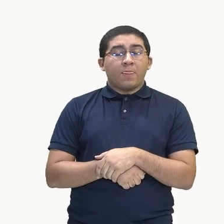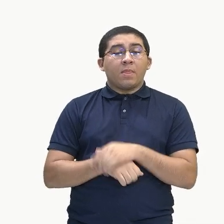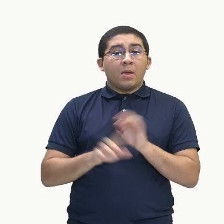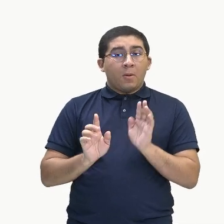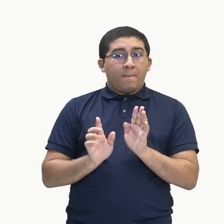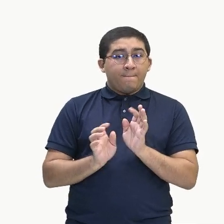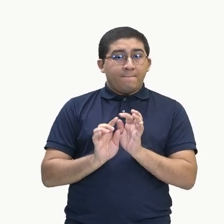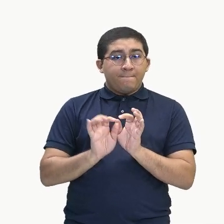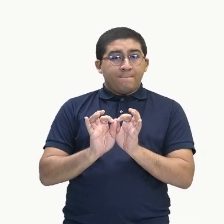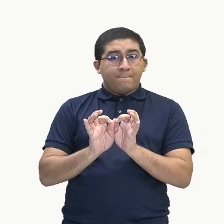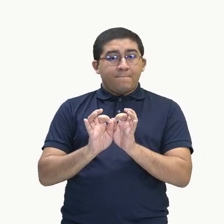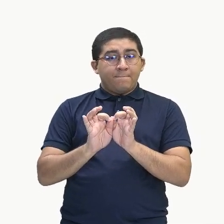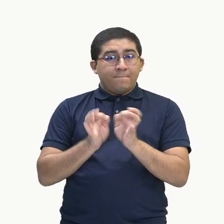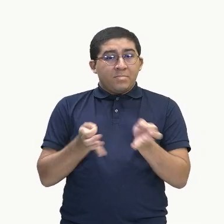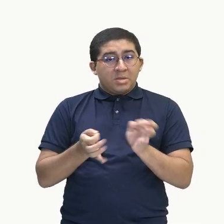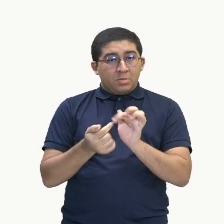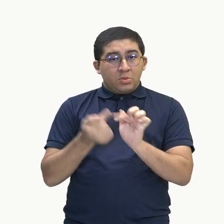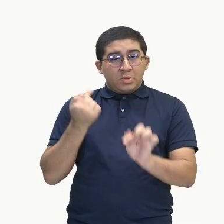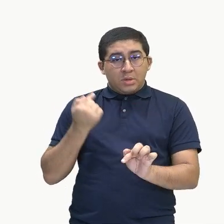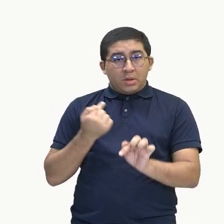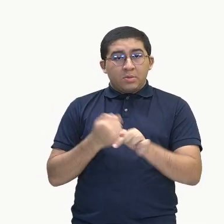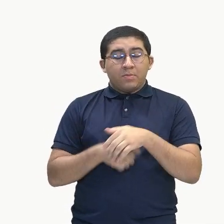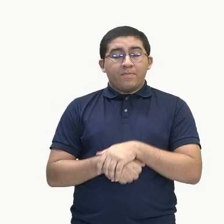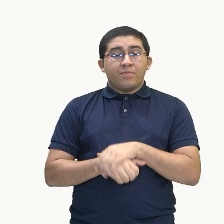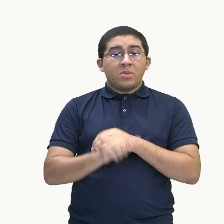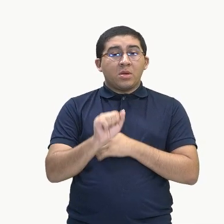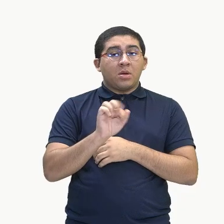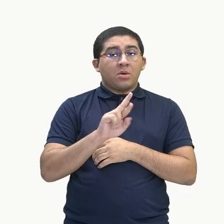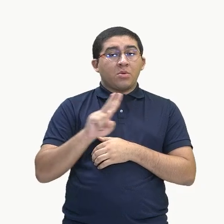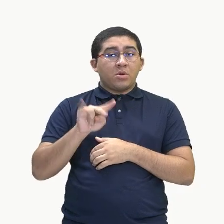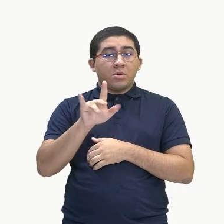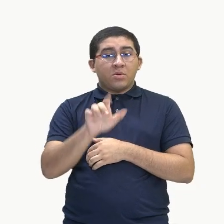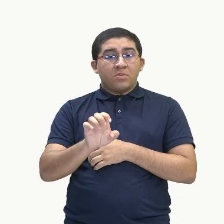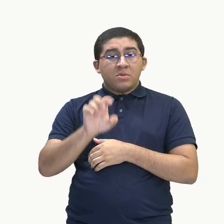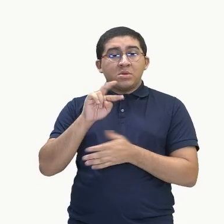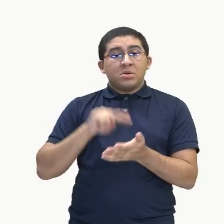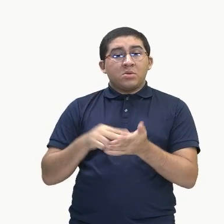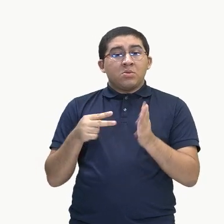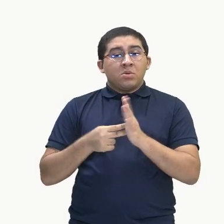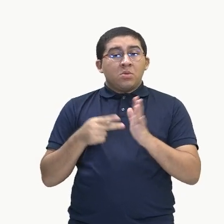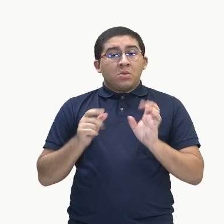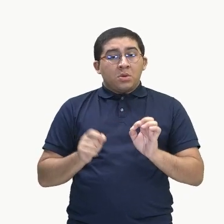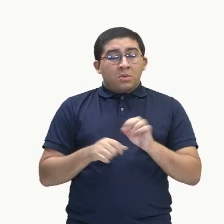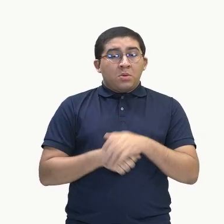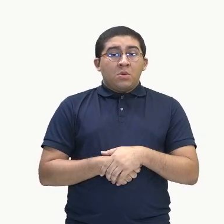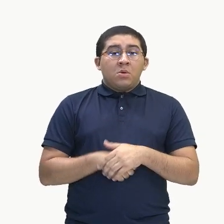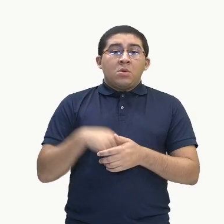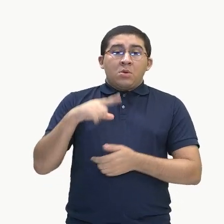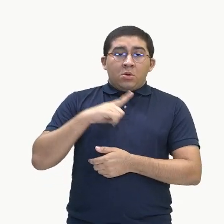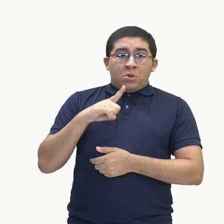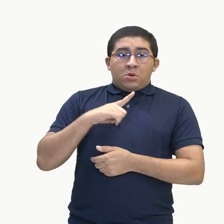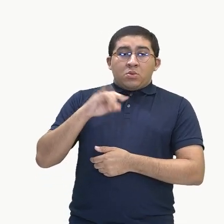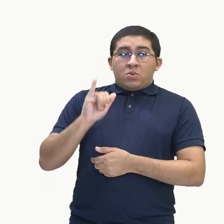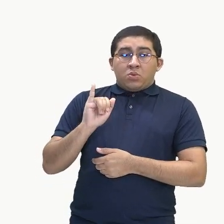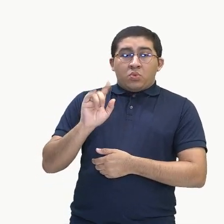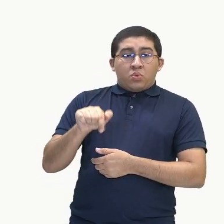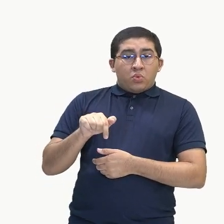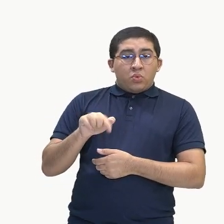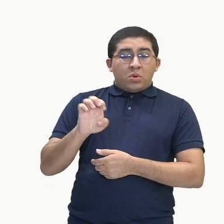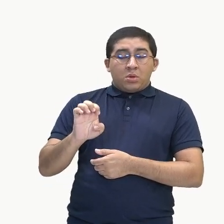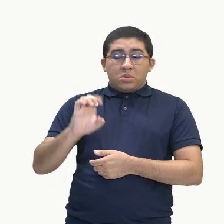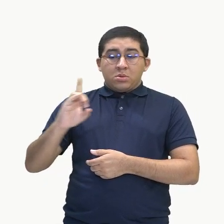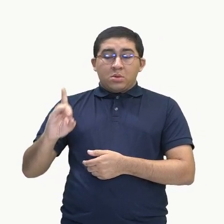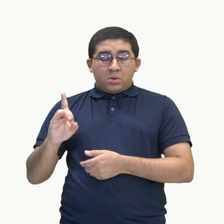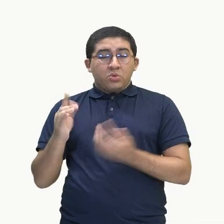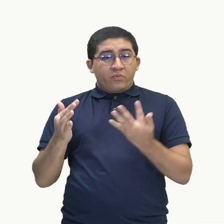past. Arrive é um verbo regular. Isso quer dizer que ele vai receber o D lá no